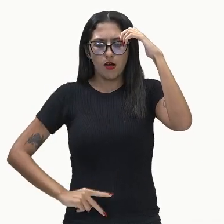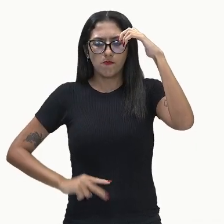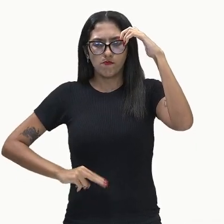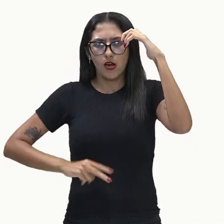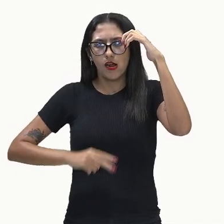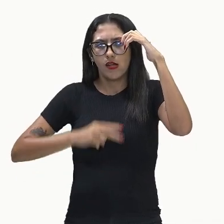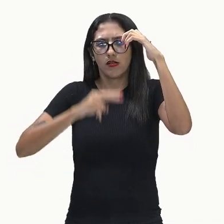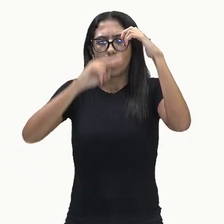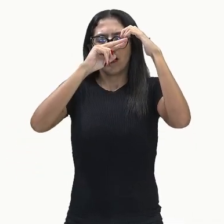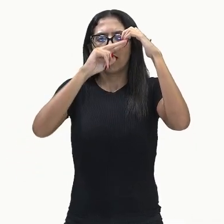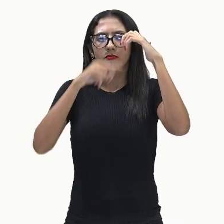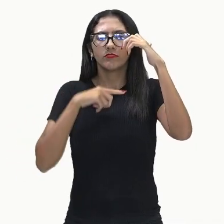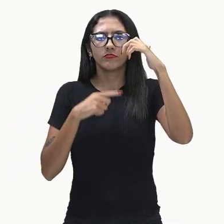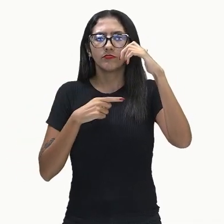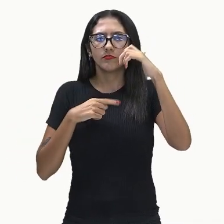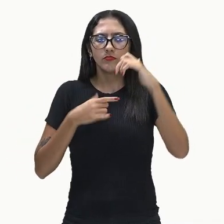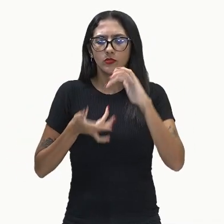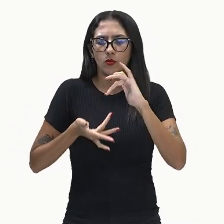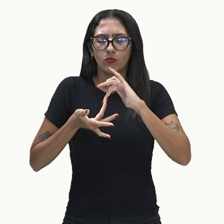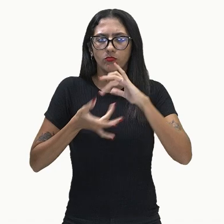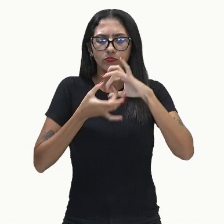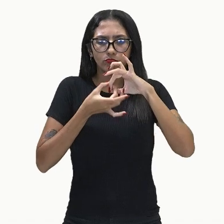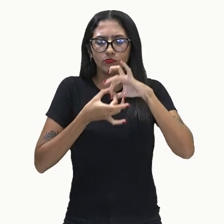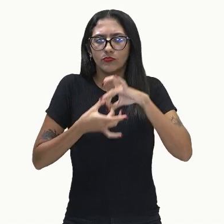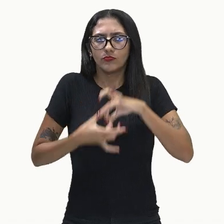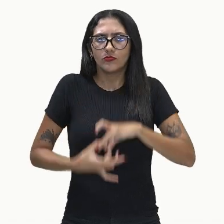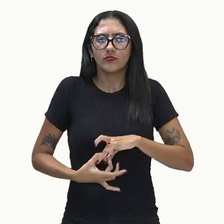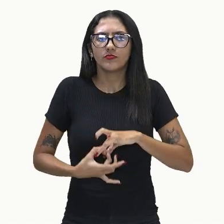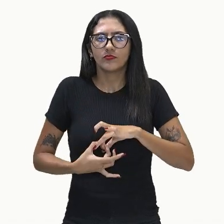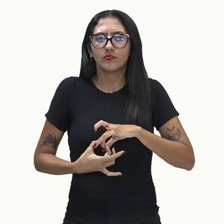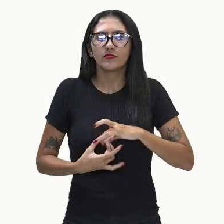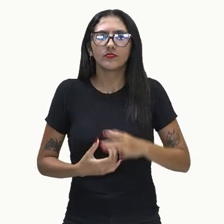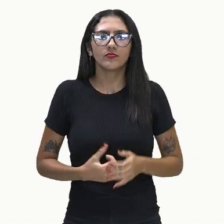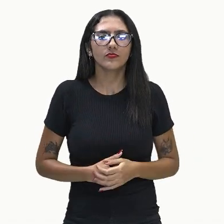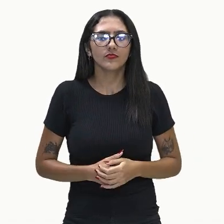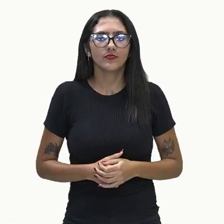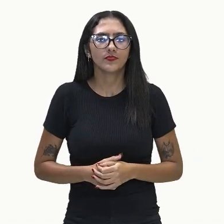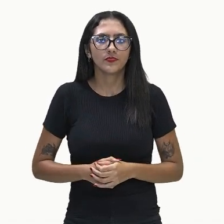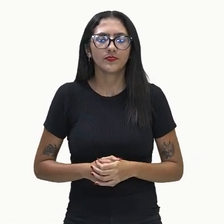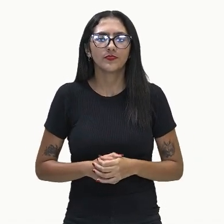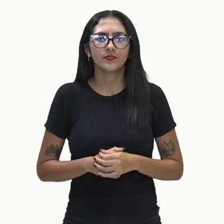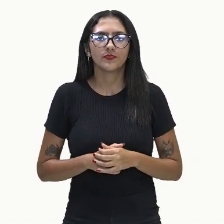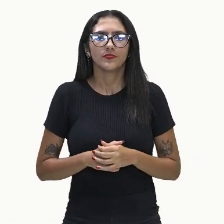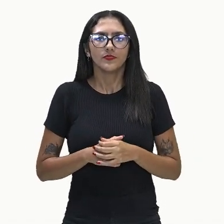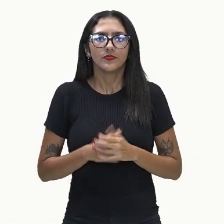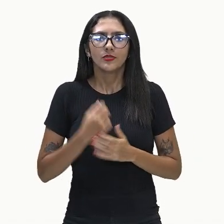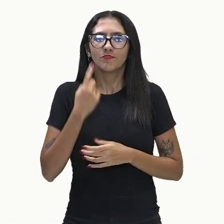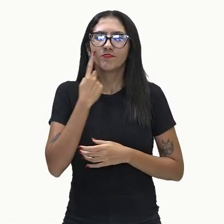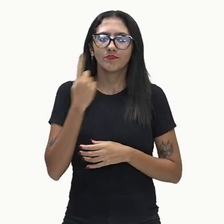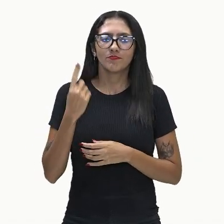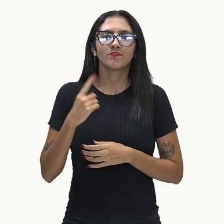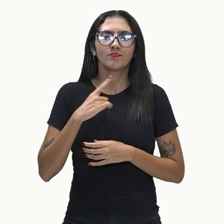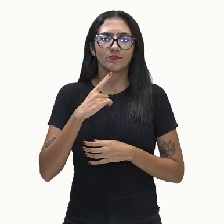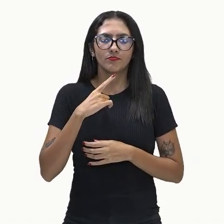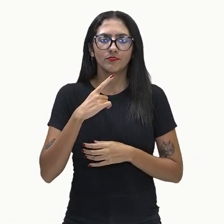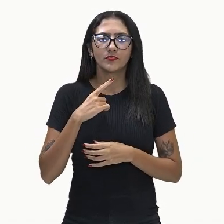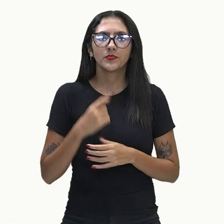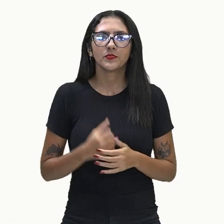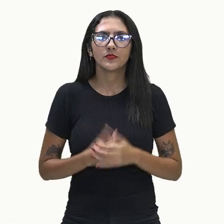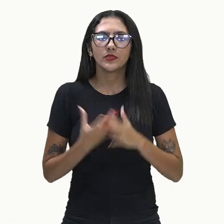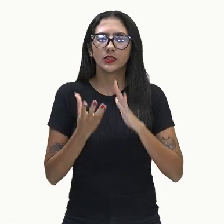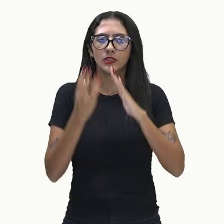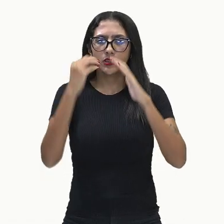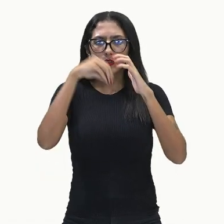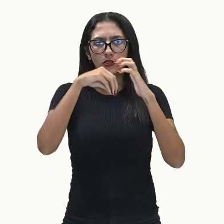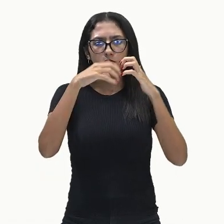que é a terminação da sua célula nervosa, até o corpo celular do interneurônio. O